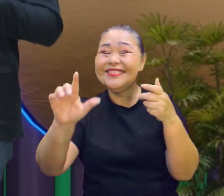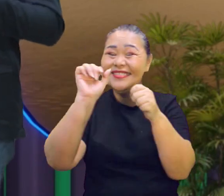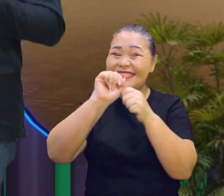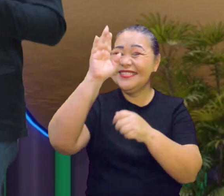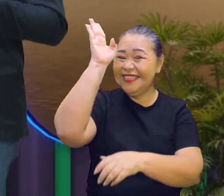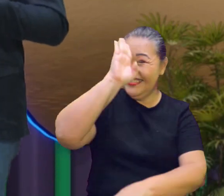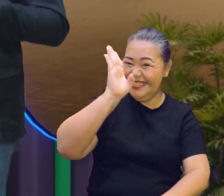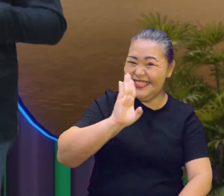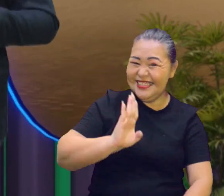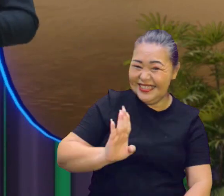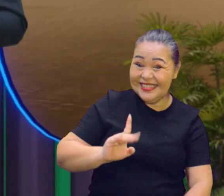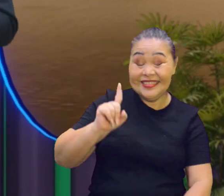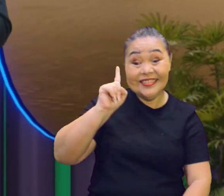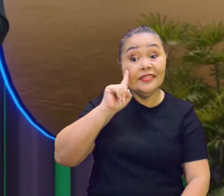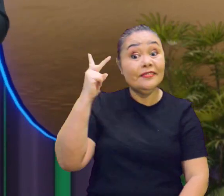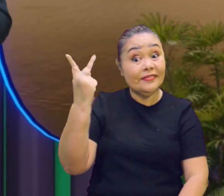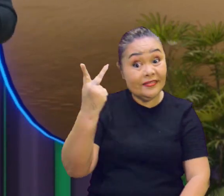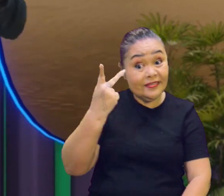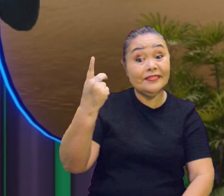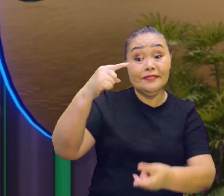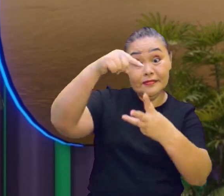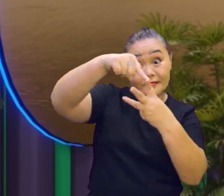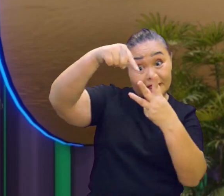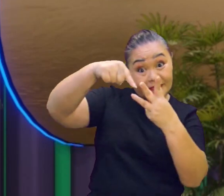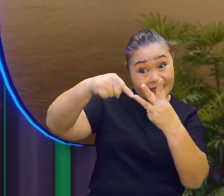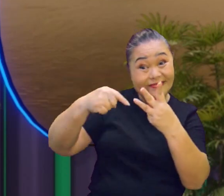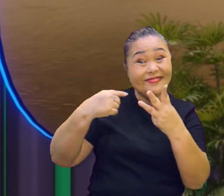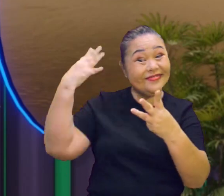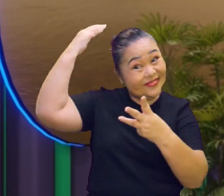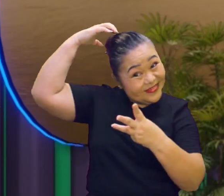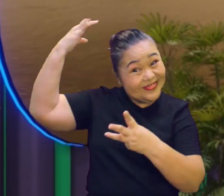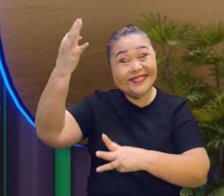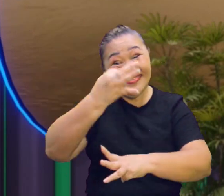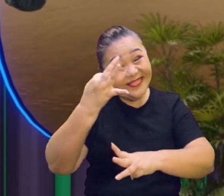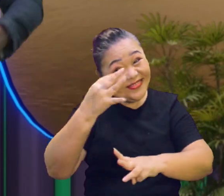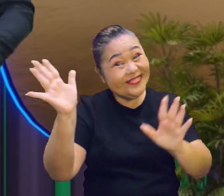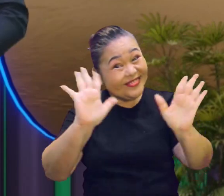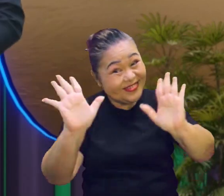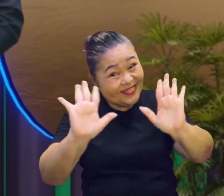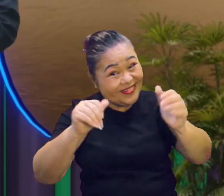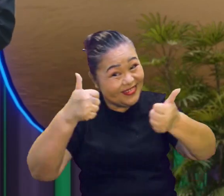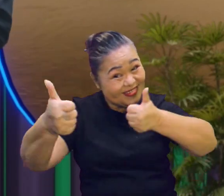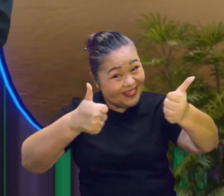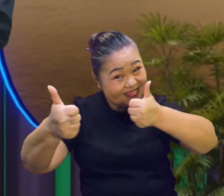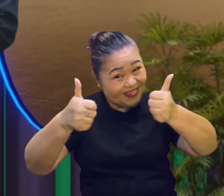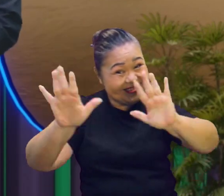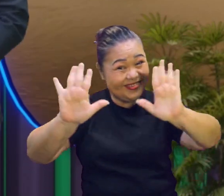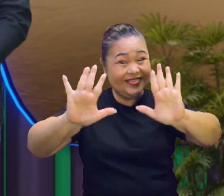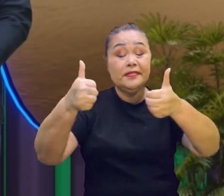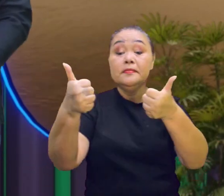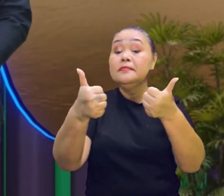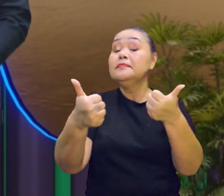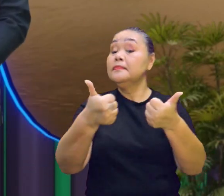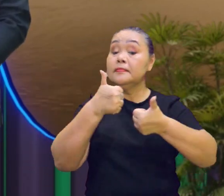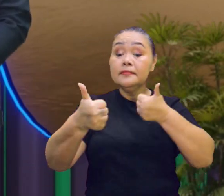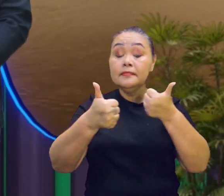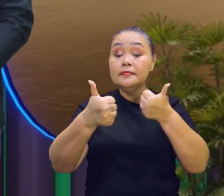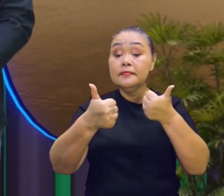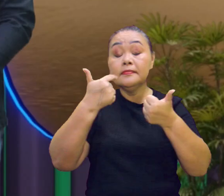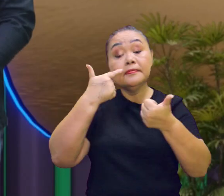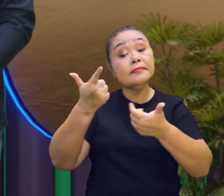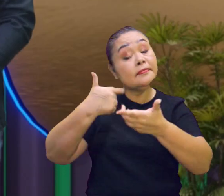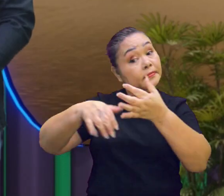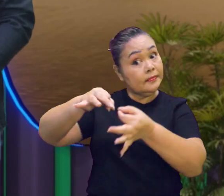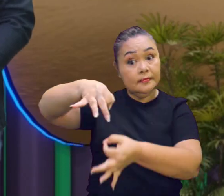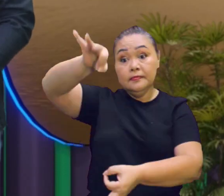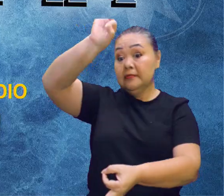hoje, né? Exatamente. É eu e tu e a nossa querida Aldelinda. Claro, a nossa sempre Aldelinda. Beleza? Sem